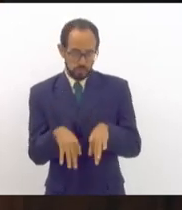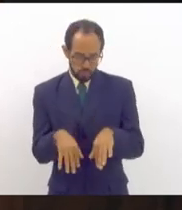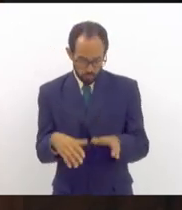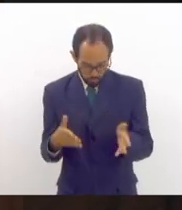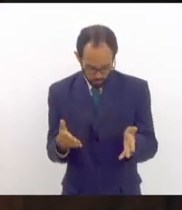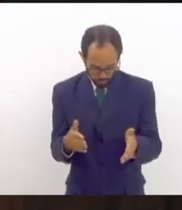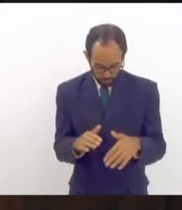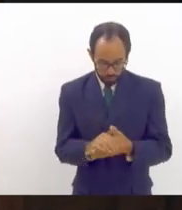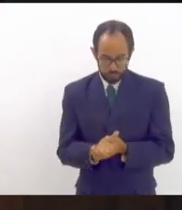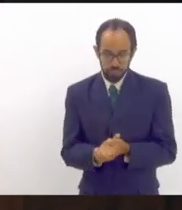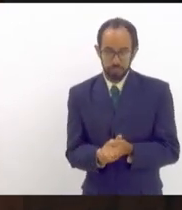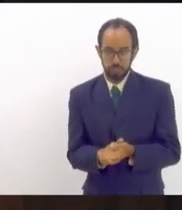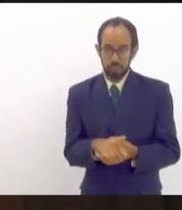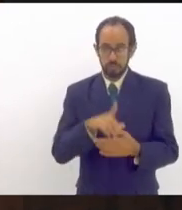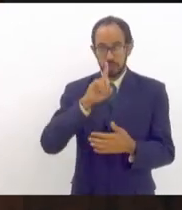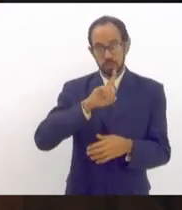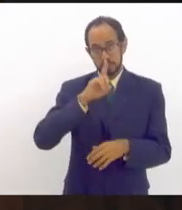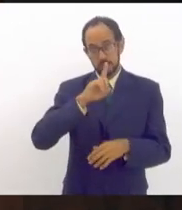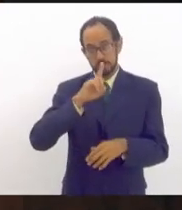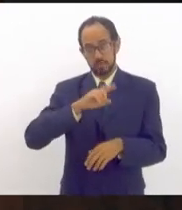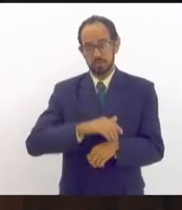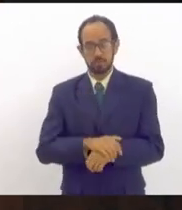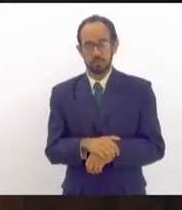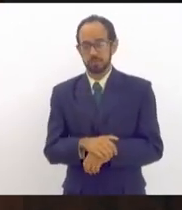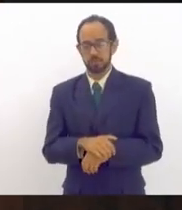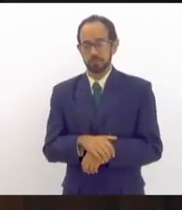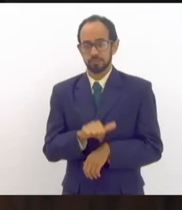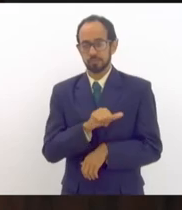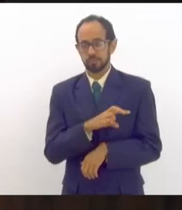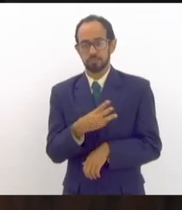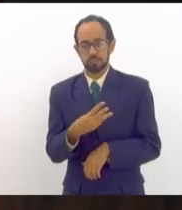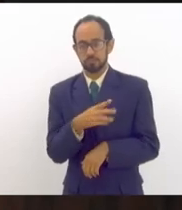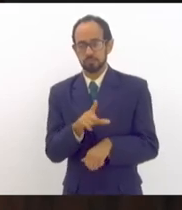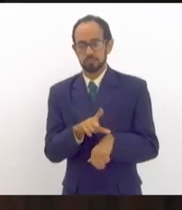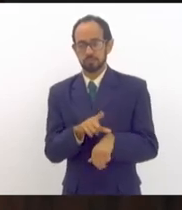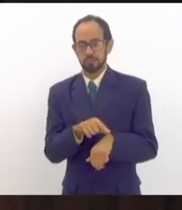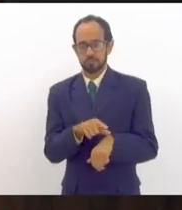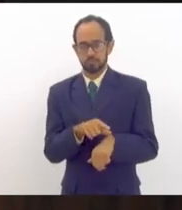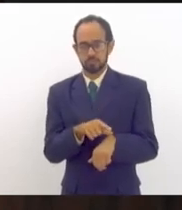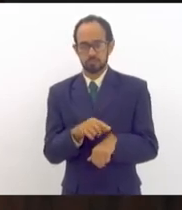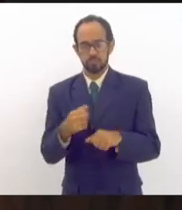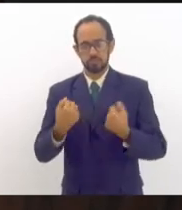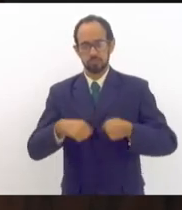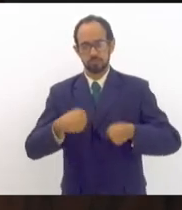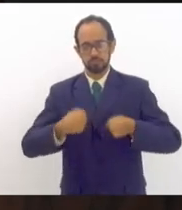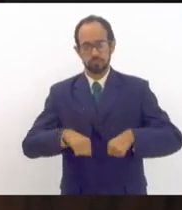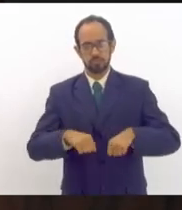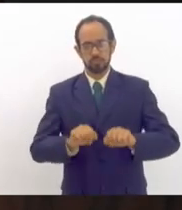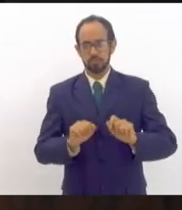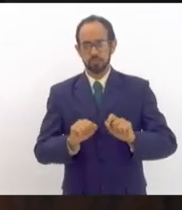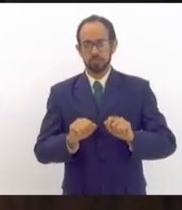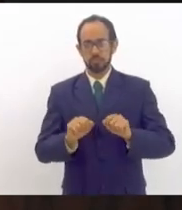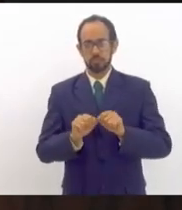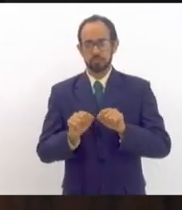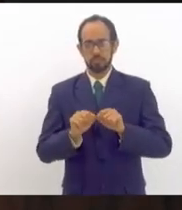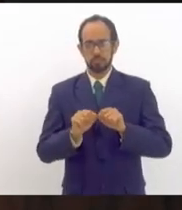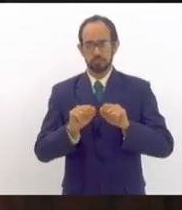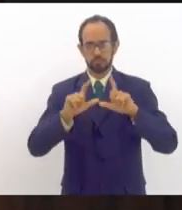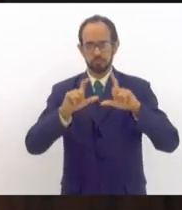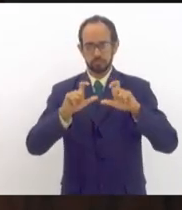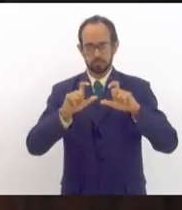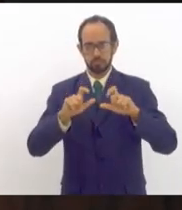aqui em cima na galeria às 13 horas por gentileza os deputados que precisa agilizar as fotos